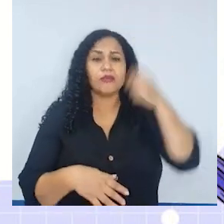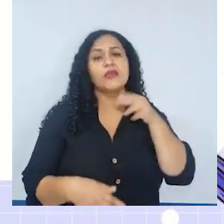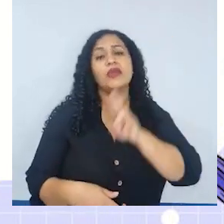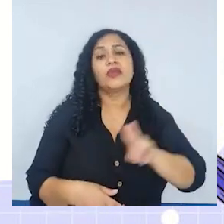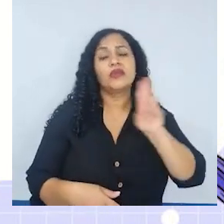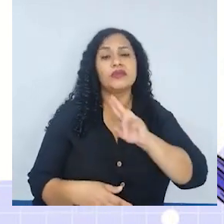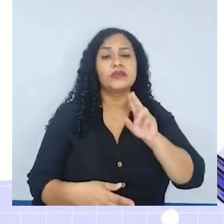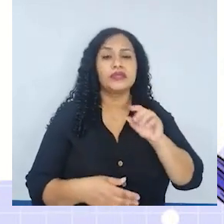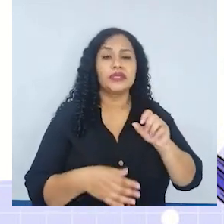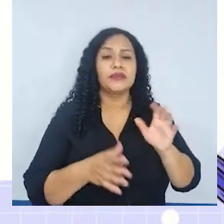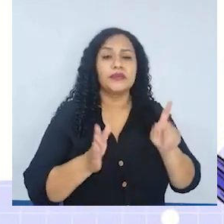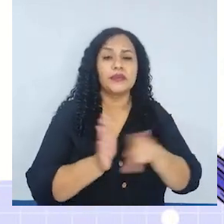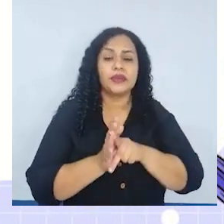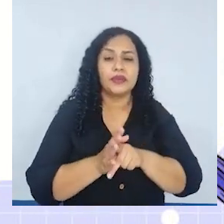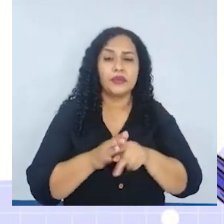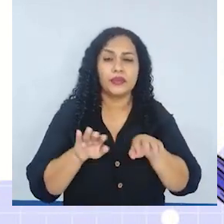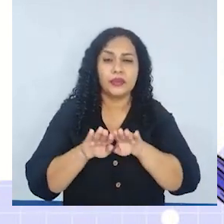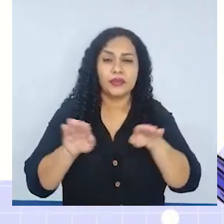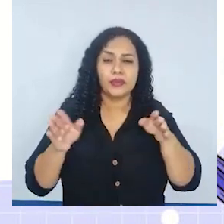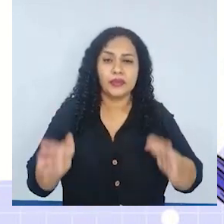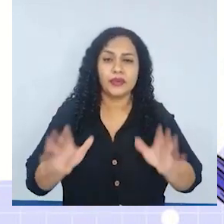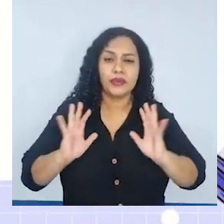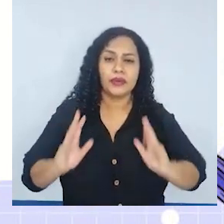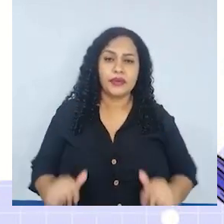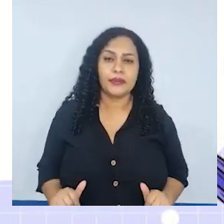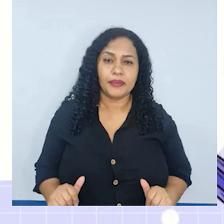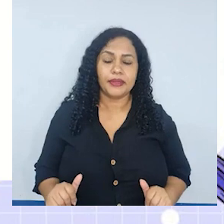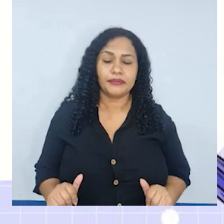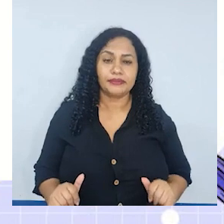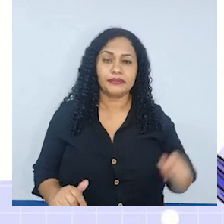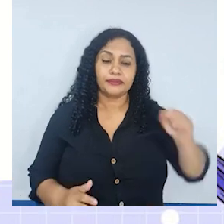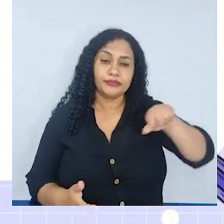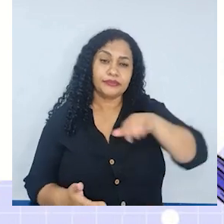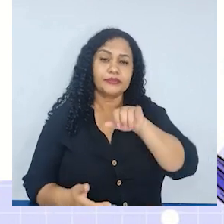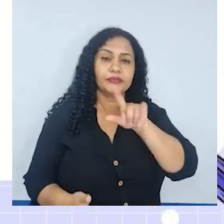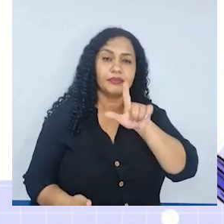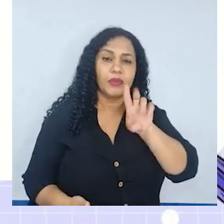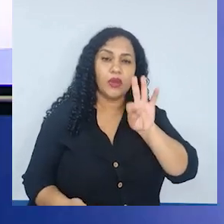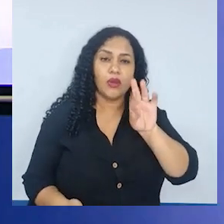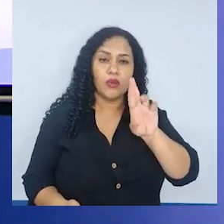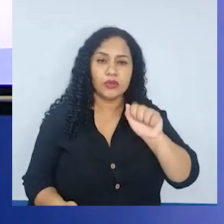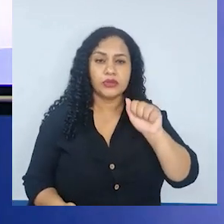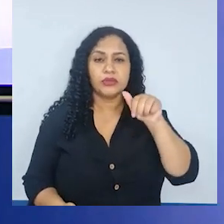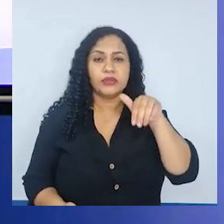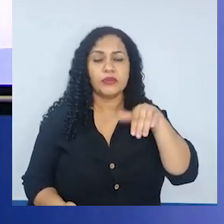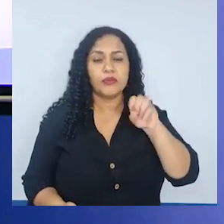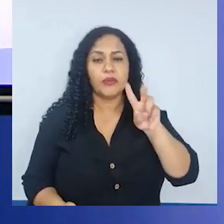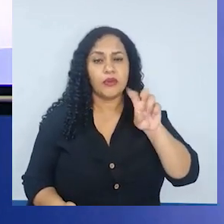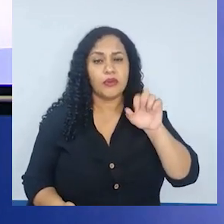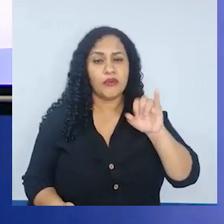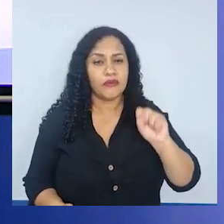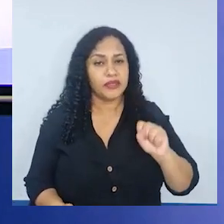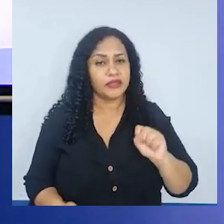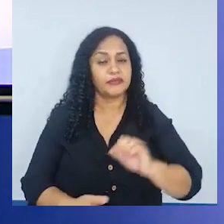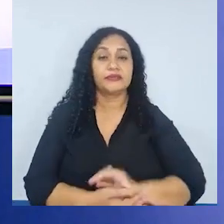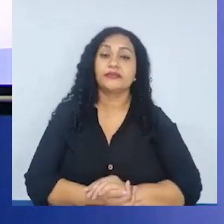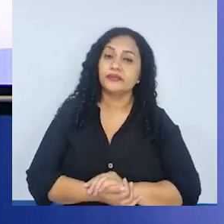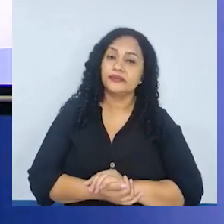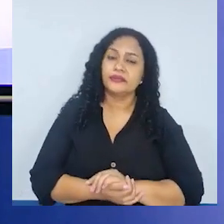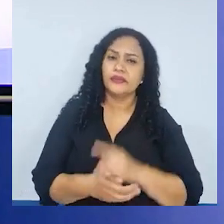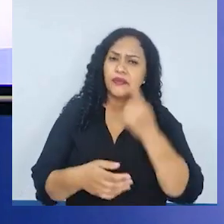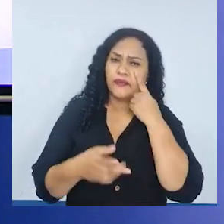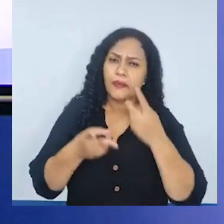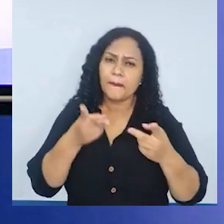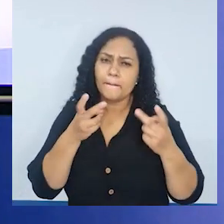usei o lustra-móveis. Felizmente, John não está no meu mundo. Olha